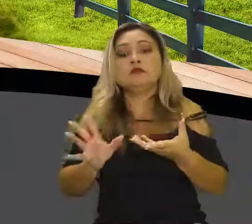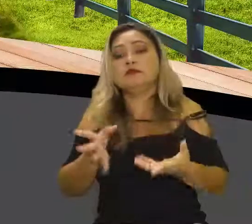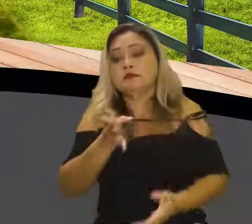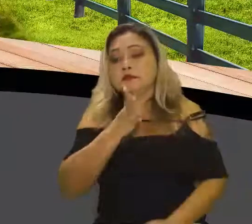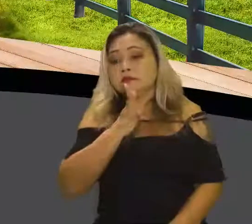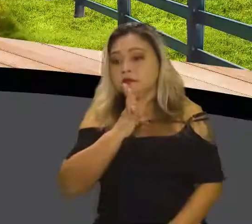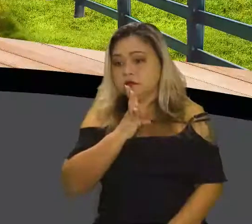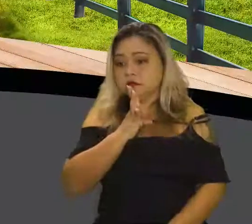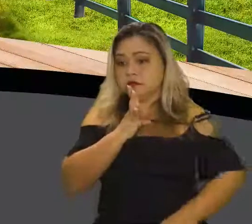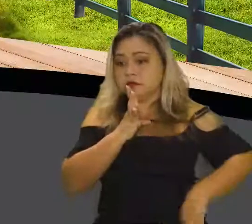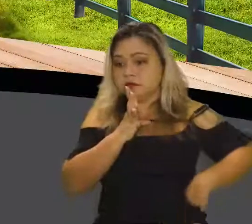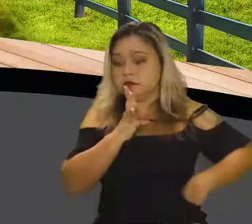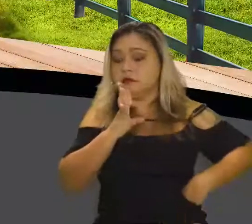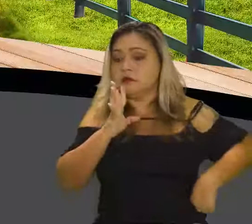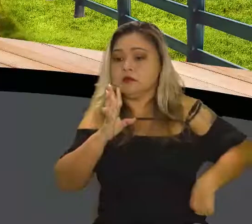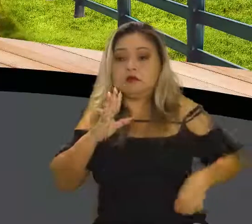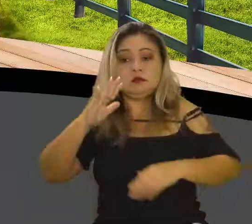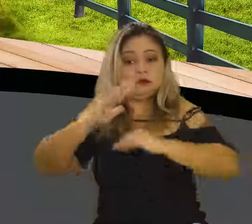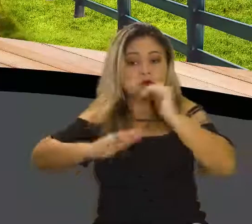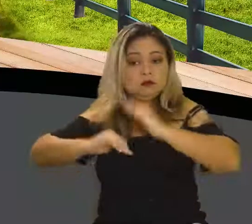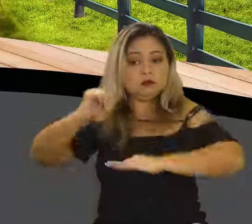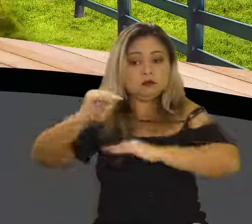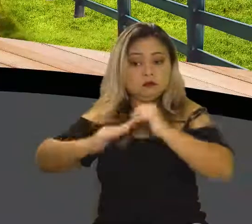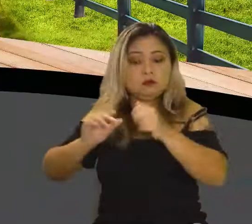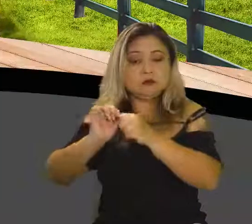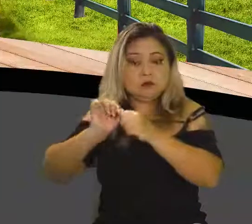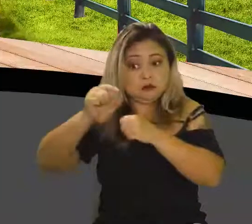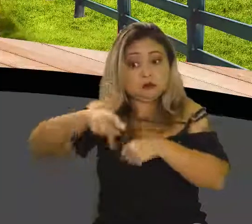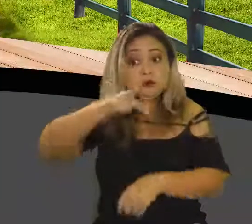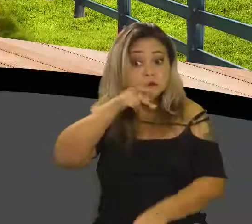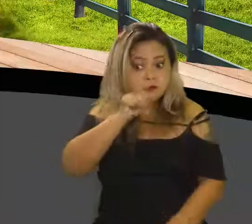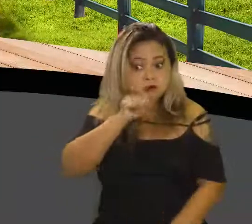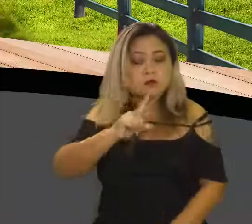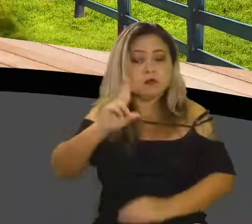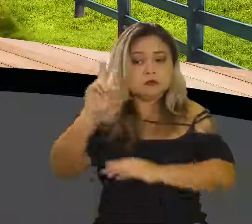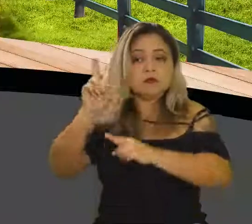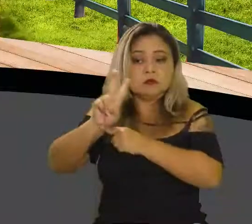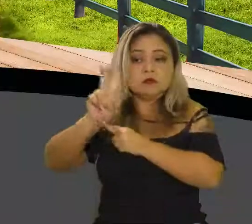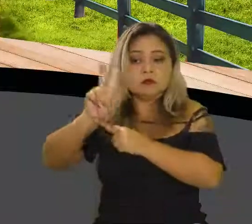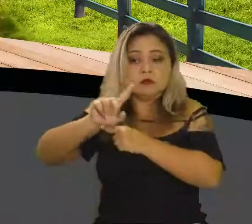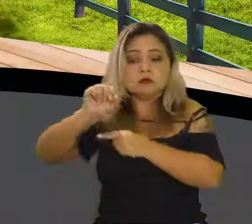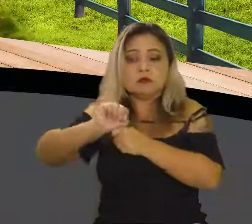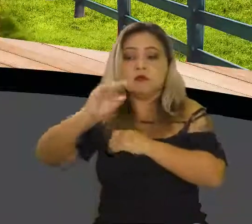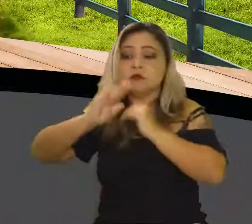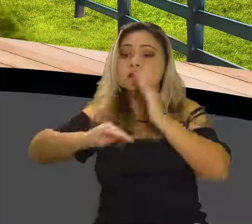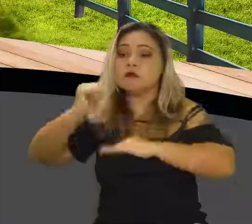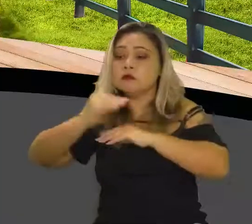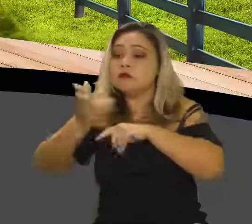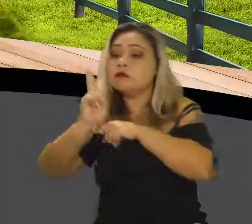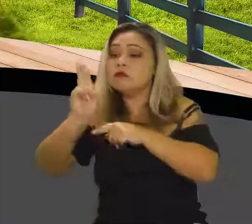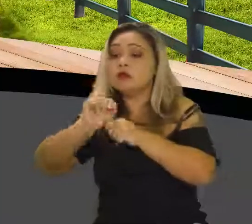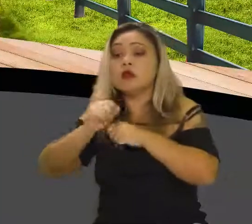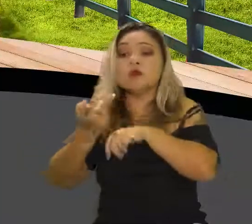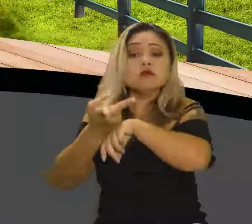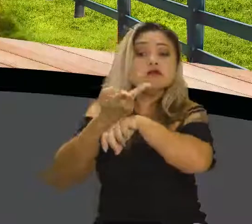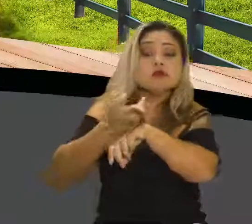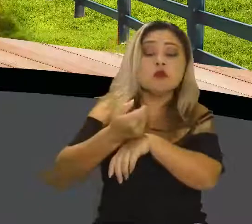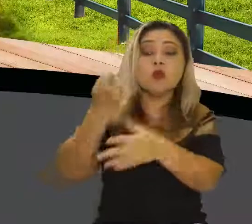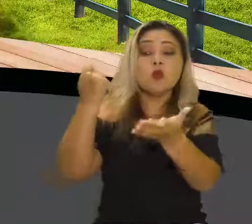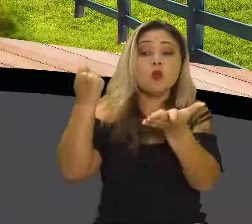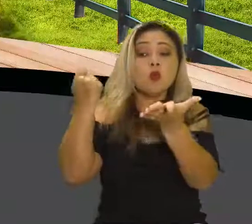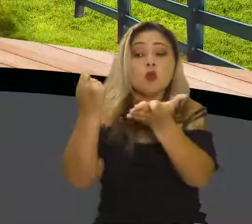conheço produtores que, na maioria das vezes, aqui em Porto Velho, como eu falei, não tem essa procura por carne